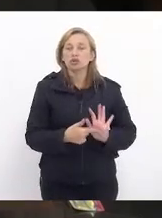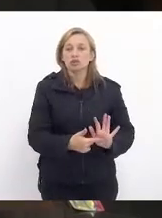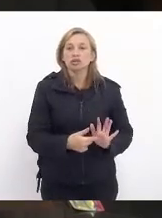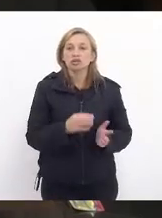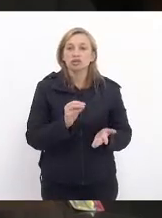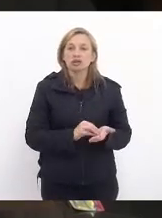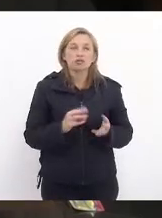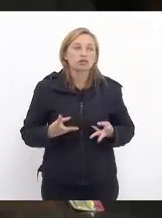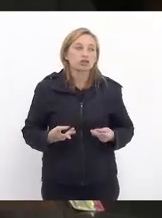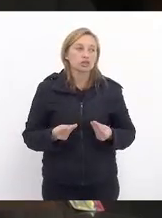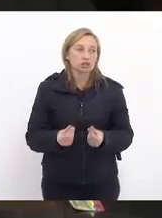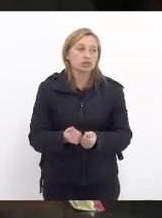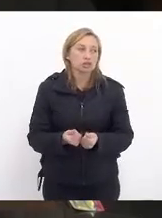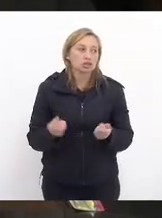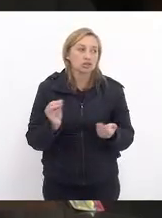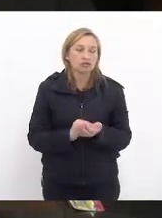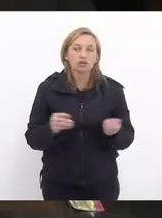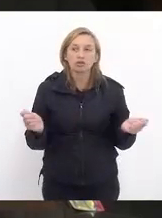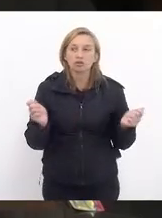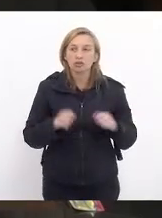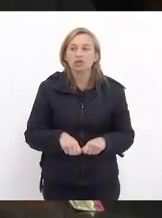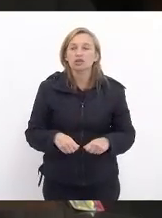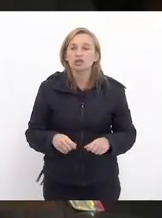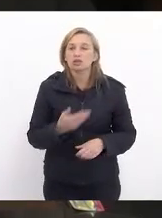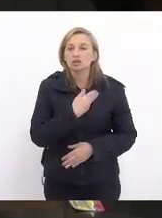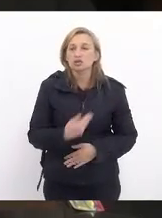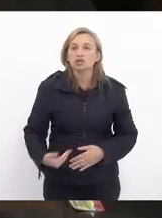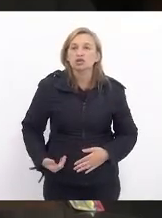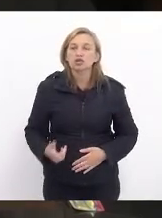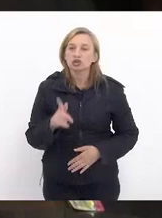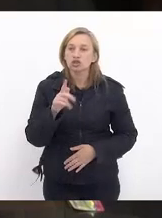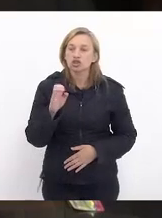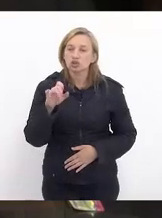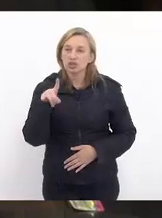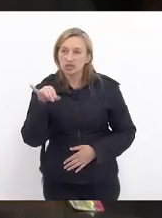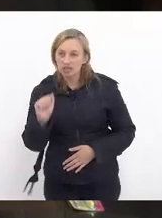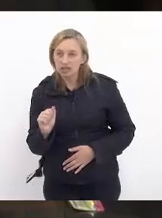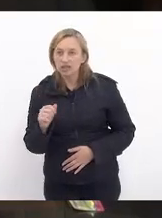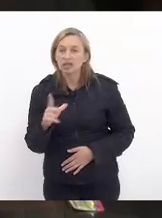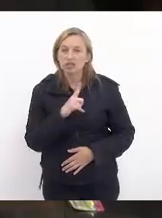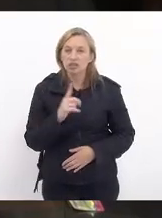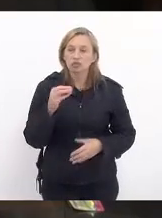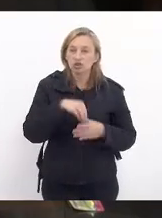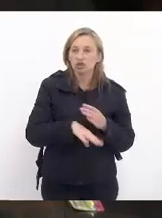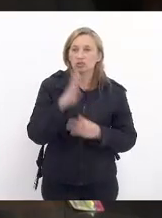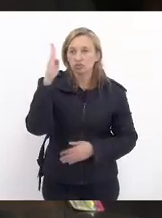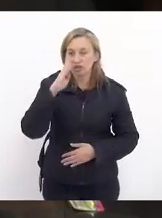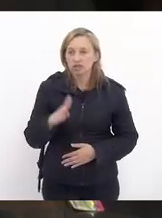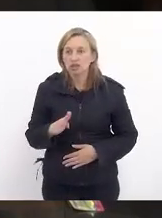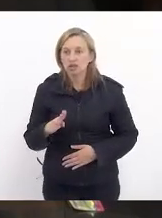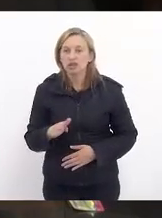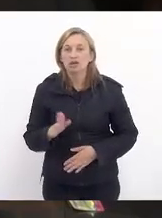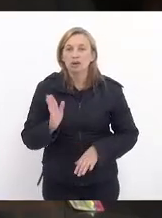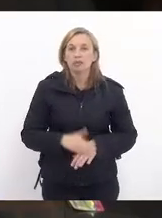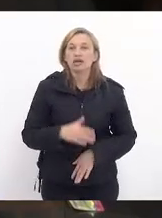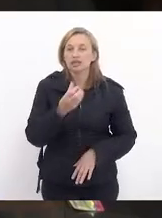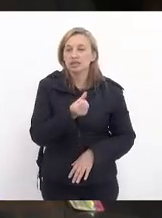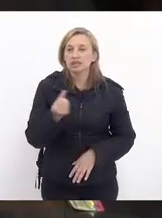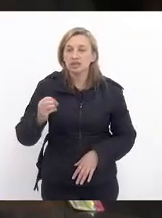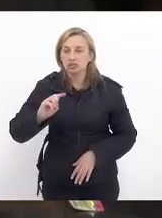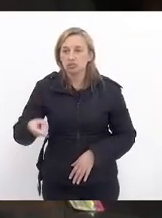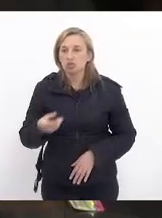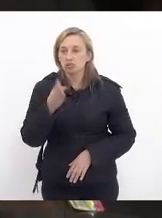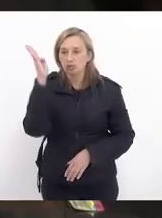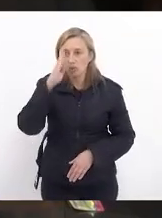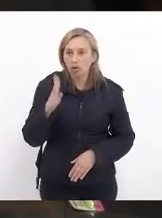a insensibilidade à incompetência deste governo genocida que nós temos no Brasil já deixou um sal e sempre meu